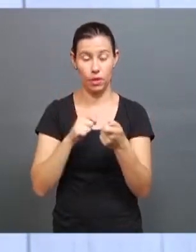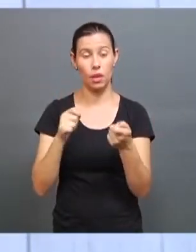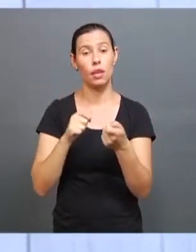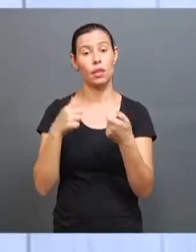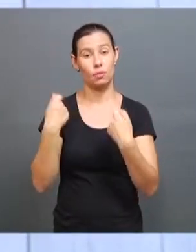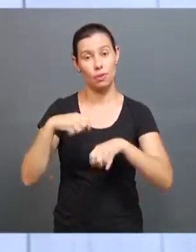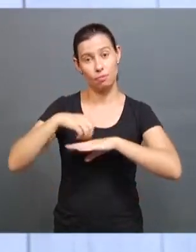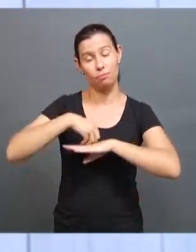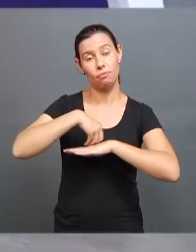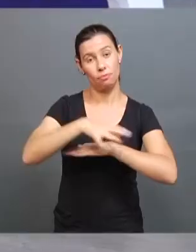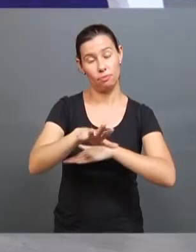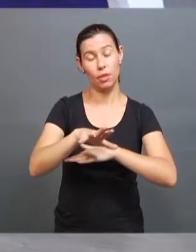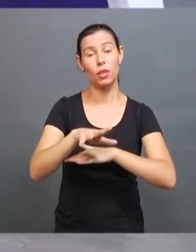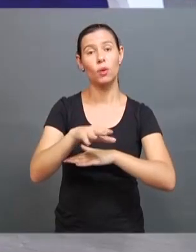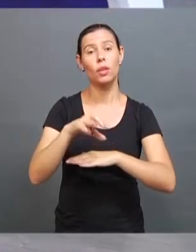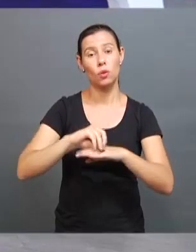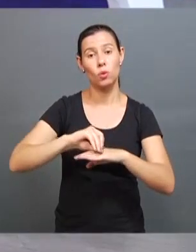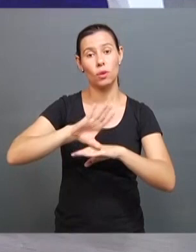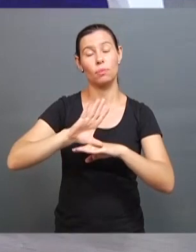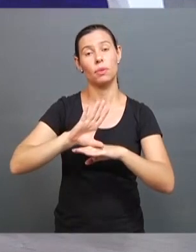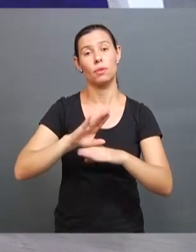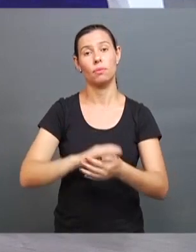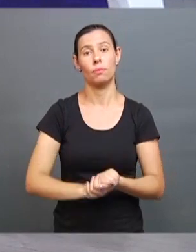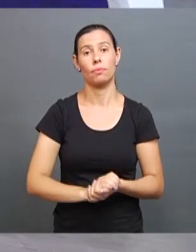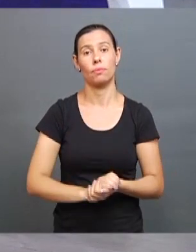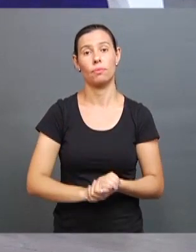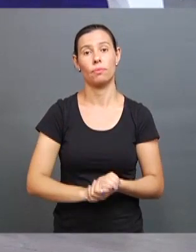brinquedo tem que transmitir conhecimento,